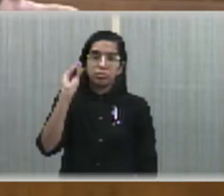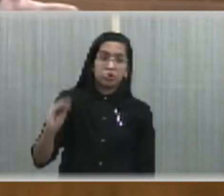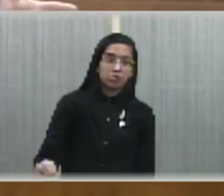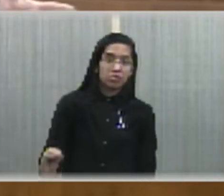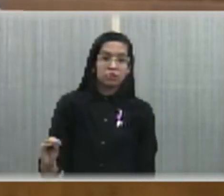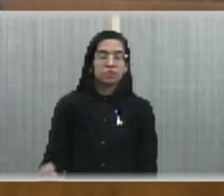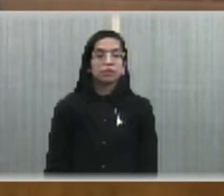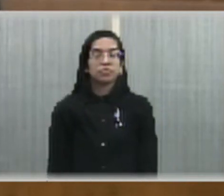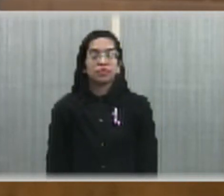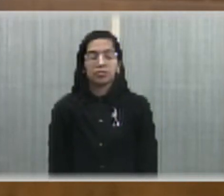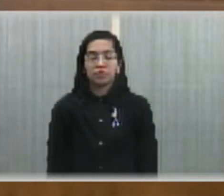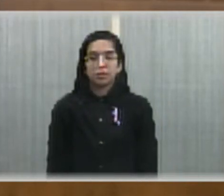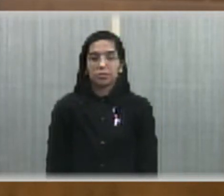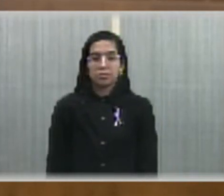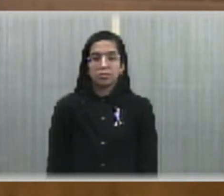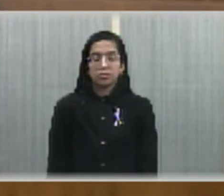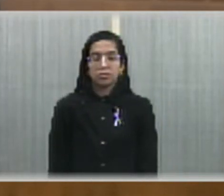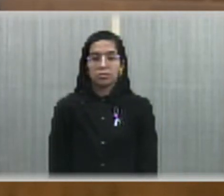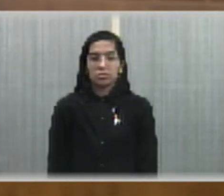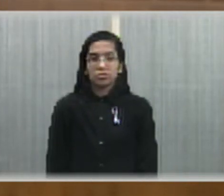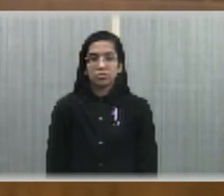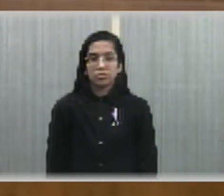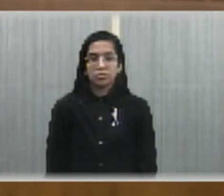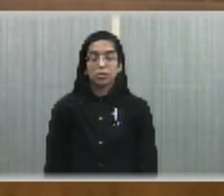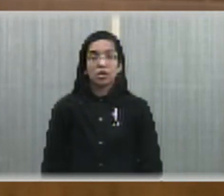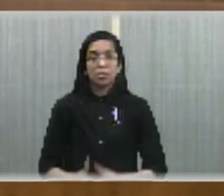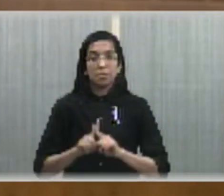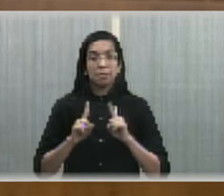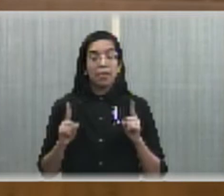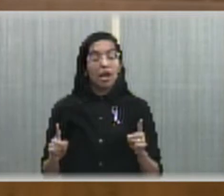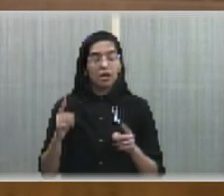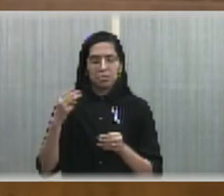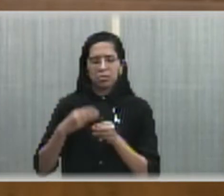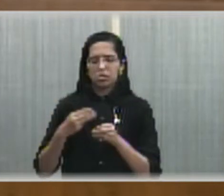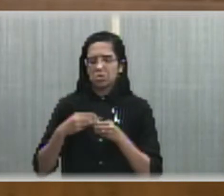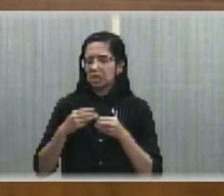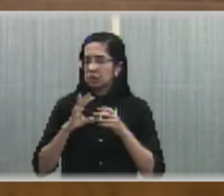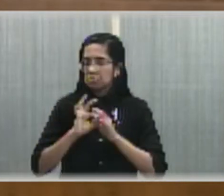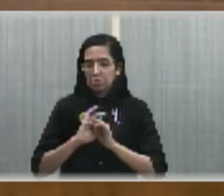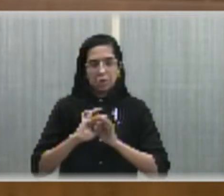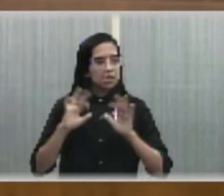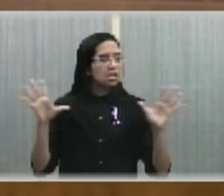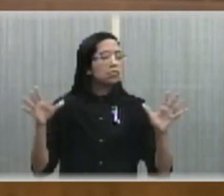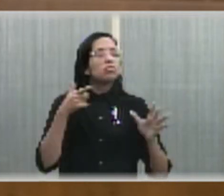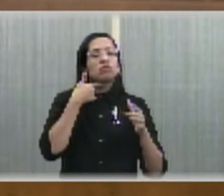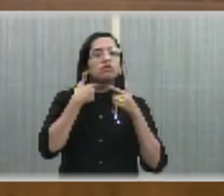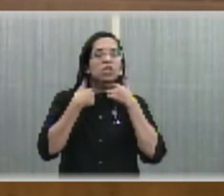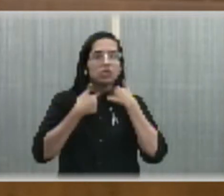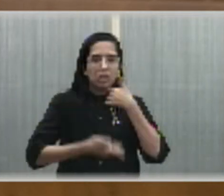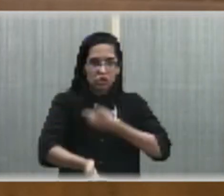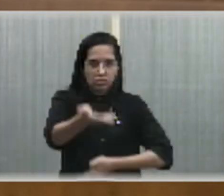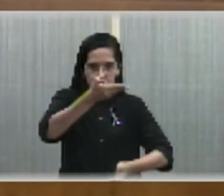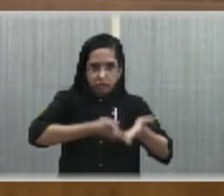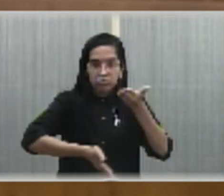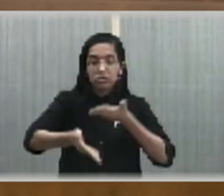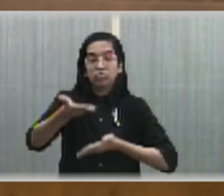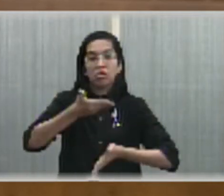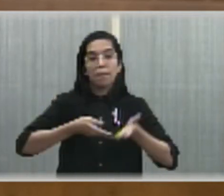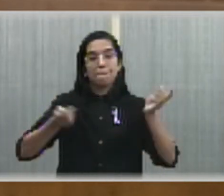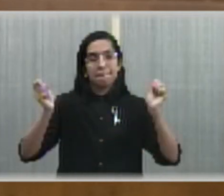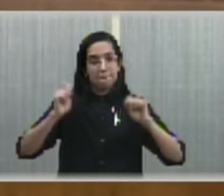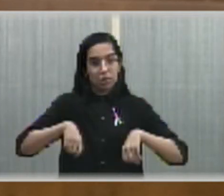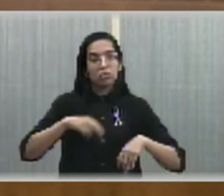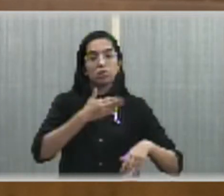governo. Mas, mesmo assim, o município está lá de portas abertas, que o governo possa